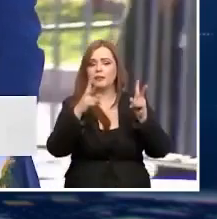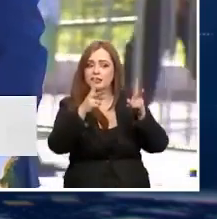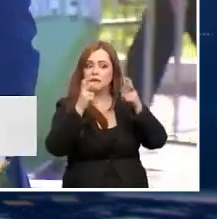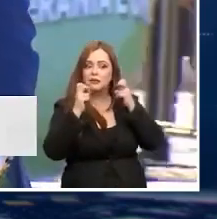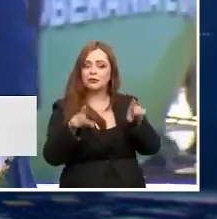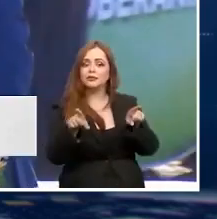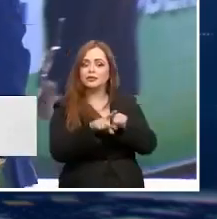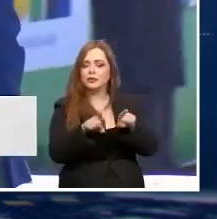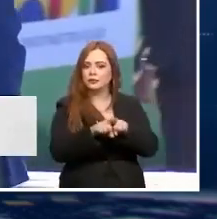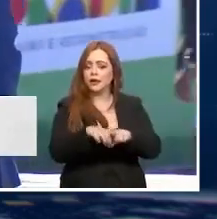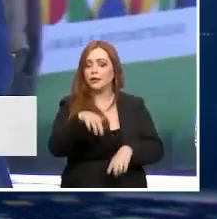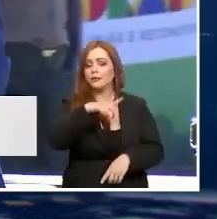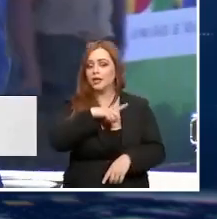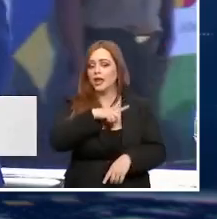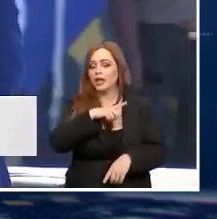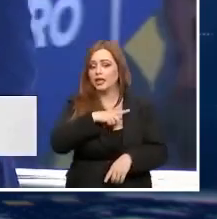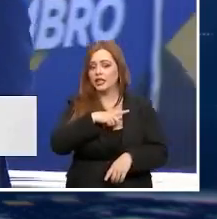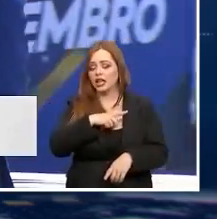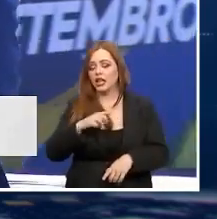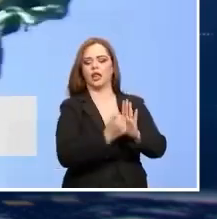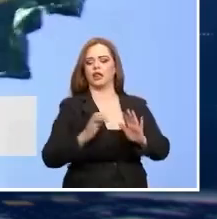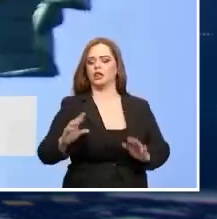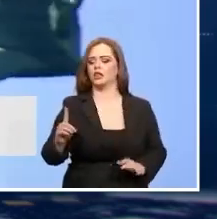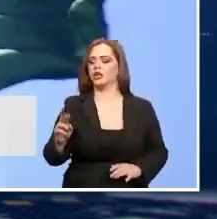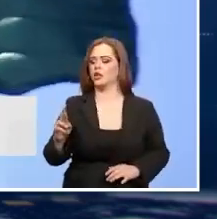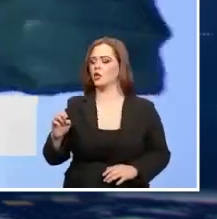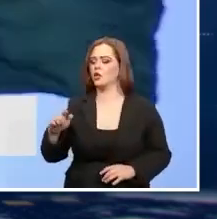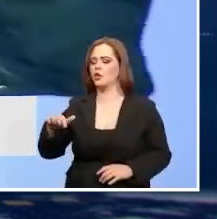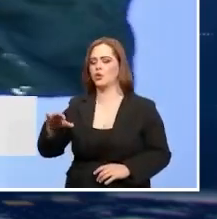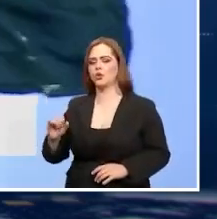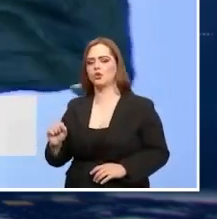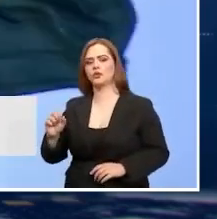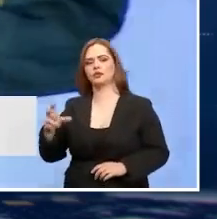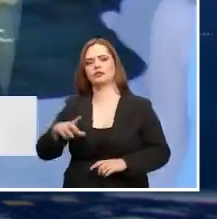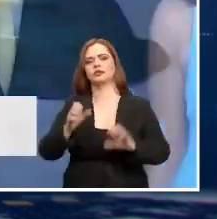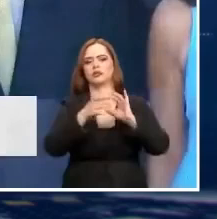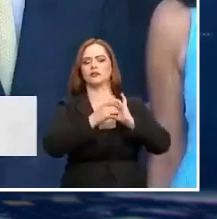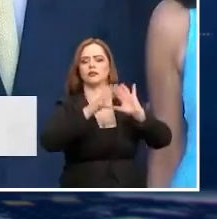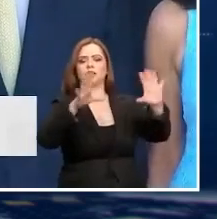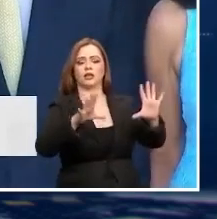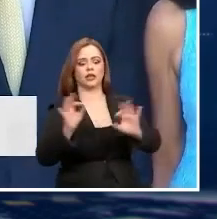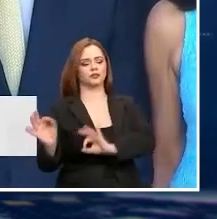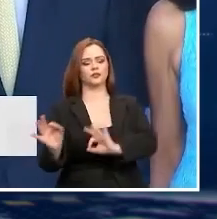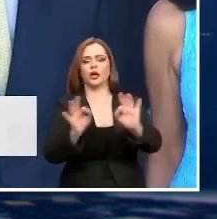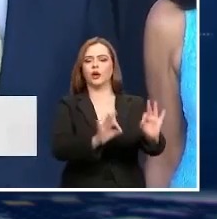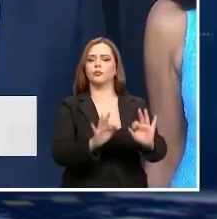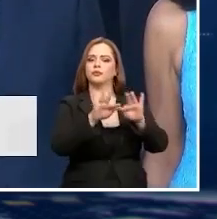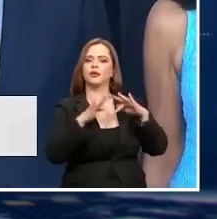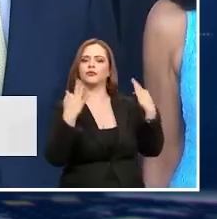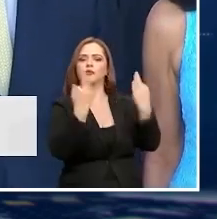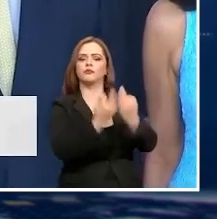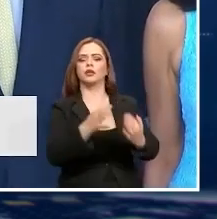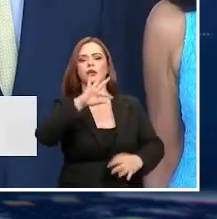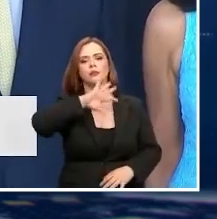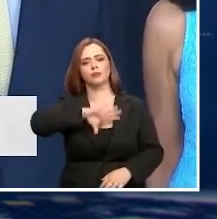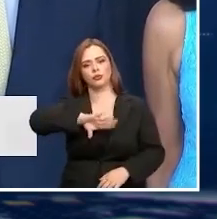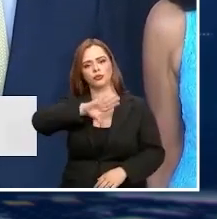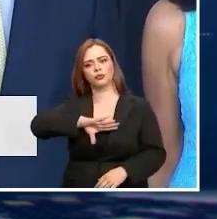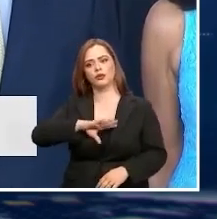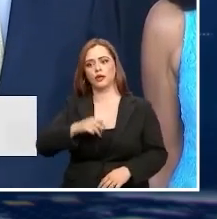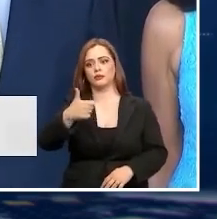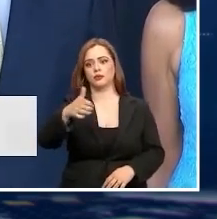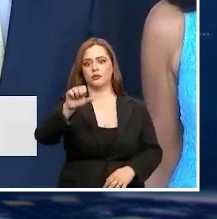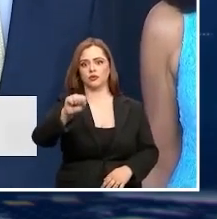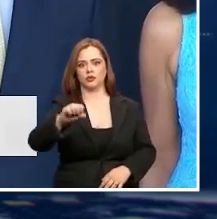também. Depois do desfile, ó, o Lula indo, né? Ele já tomou um avião e embarcou para a Índia, onde vai participar da edição da cúpula dos